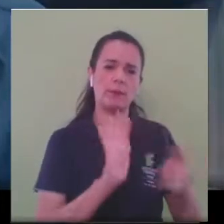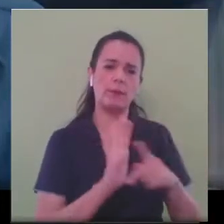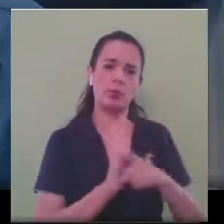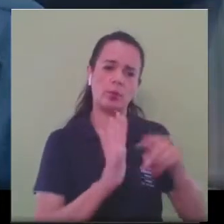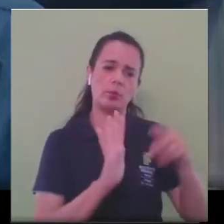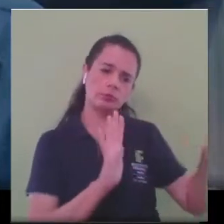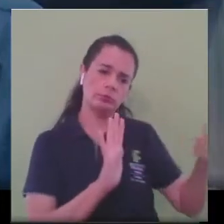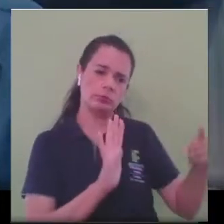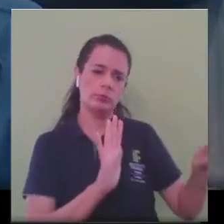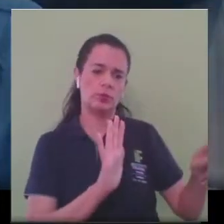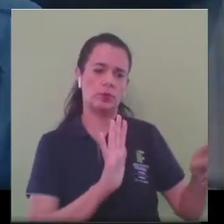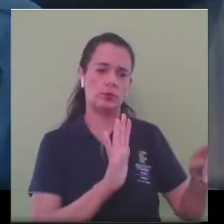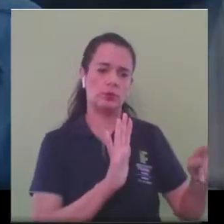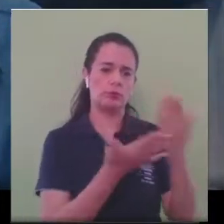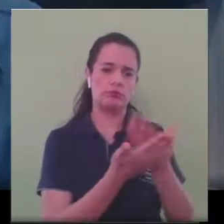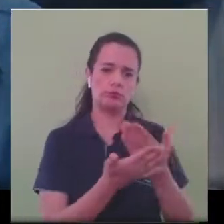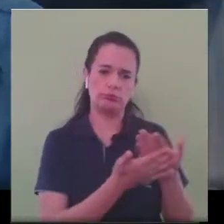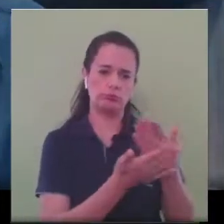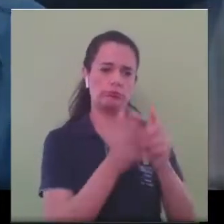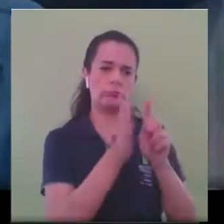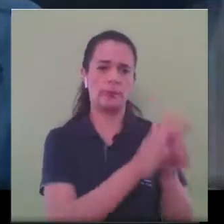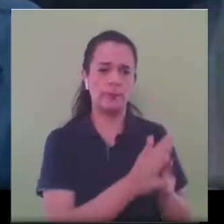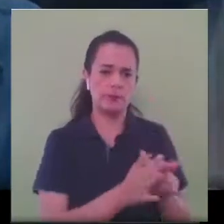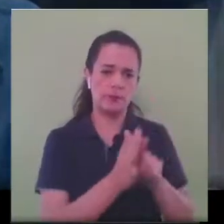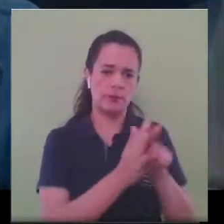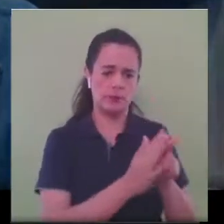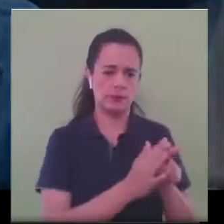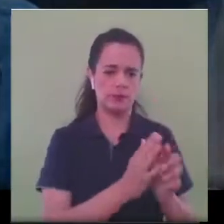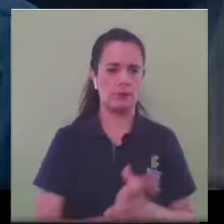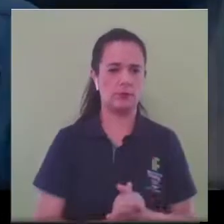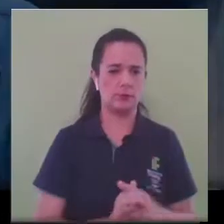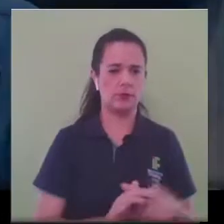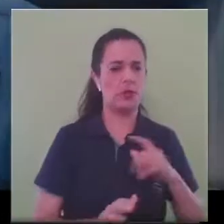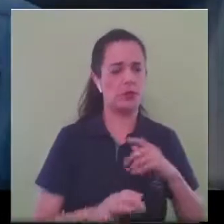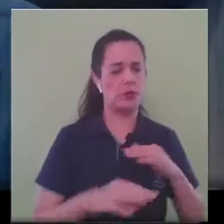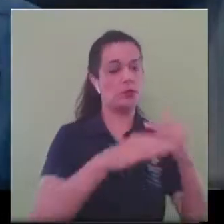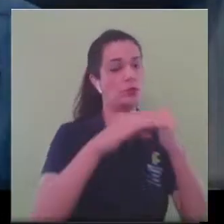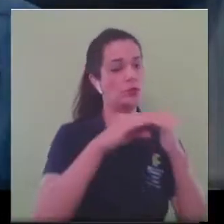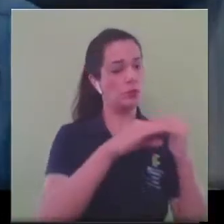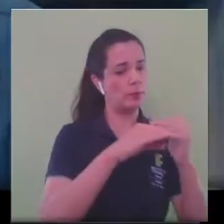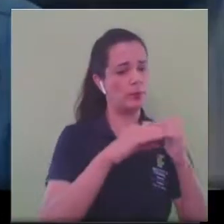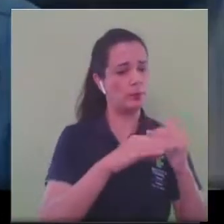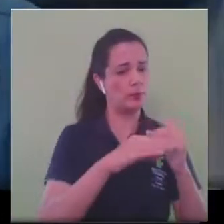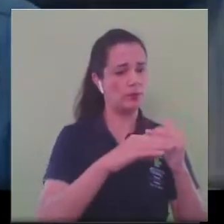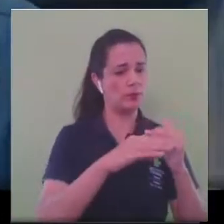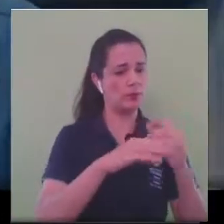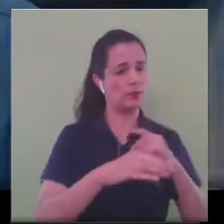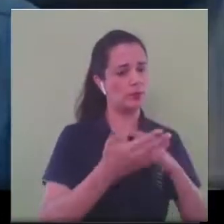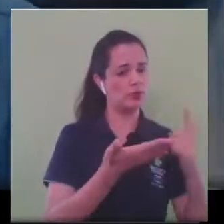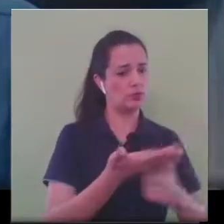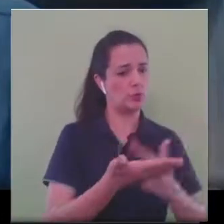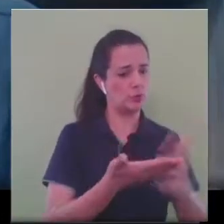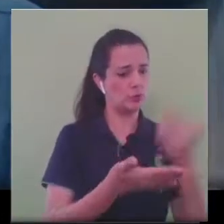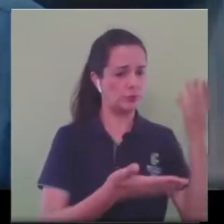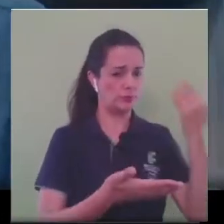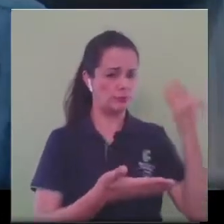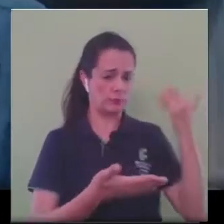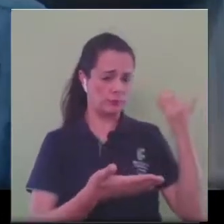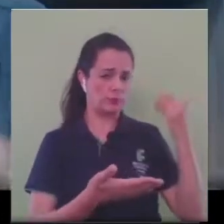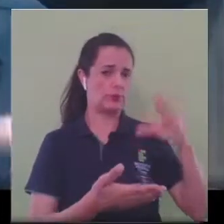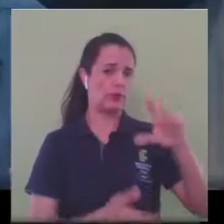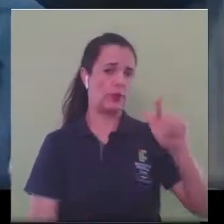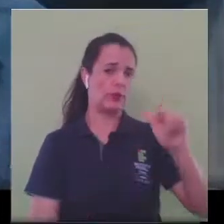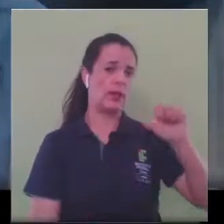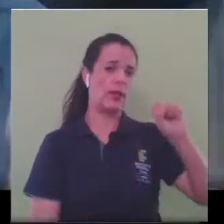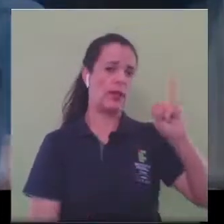Ele apenas estabeleceu certos padrões que eram comuns nas obras tidas como clássicas, mas ele não trouxe uma